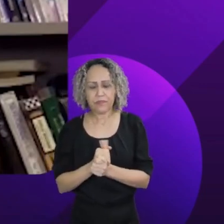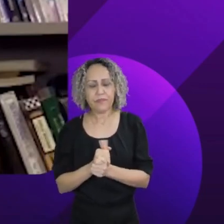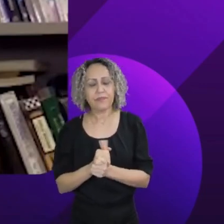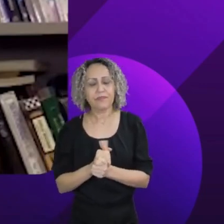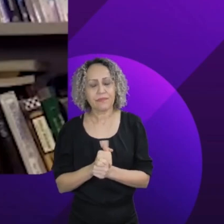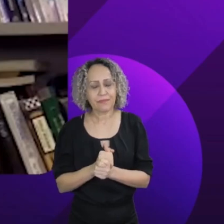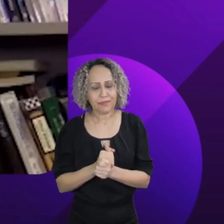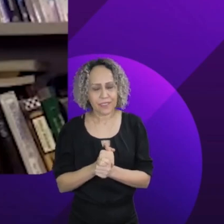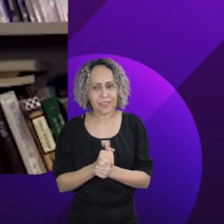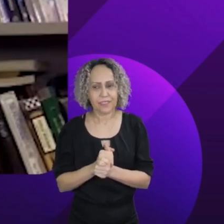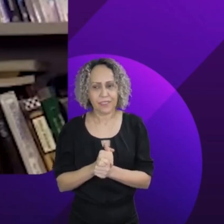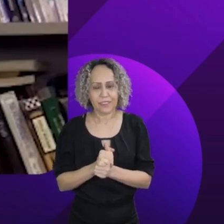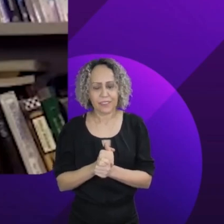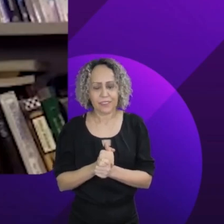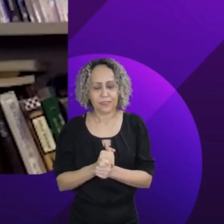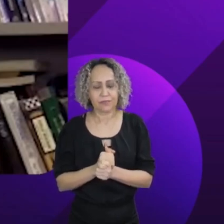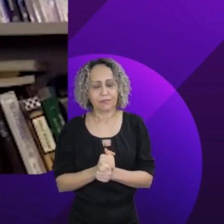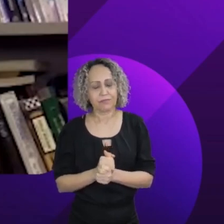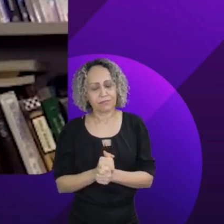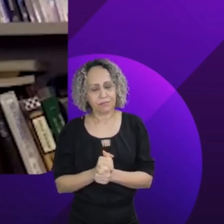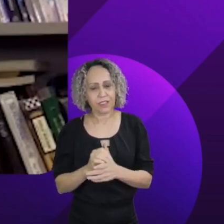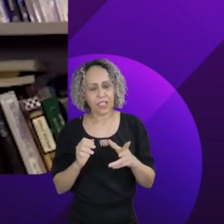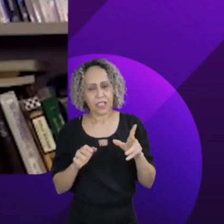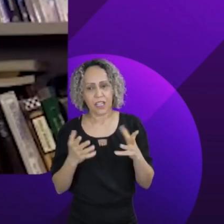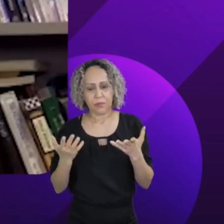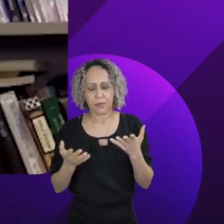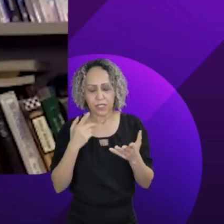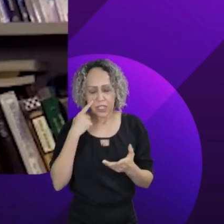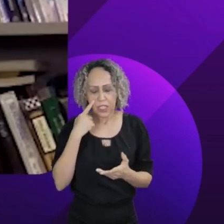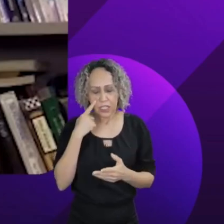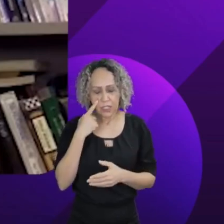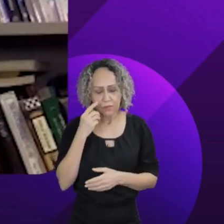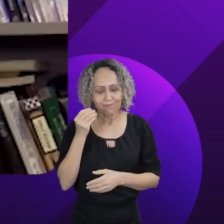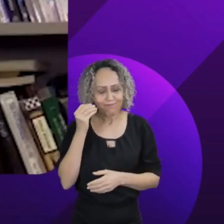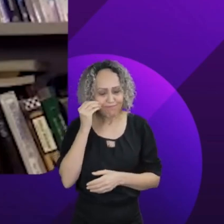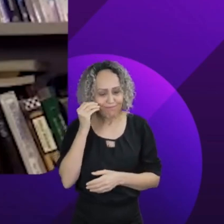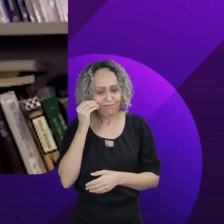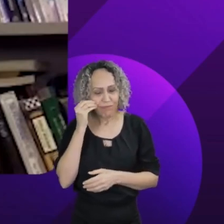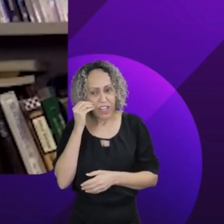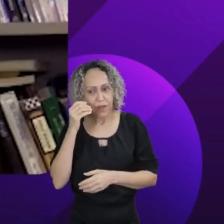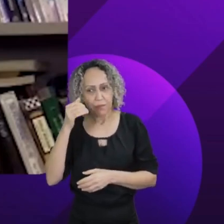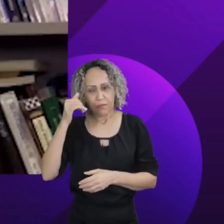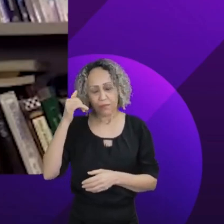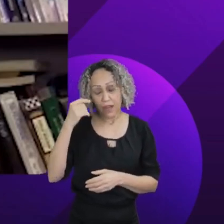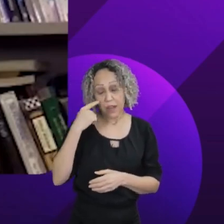gente sensibilizou profissionais da área da saúde de que